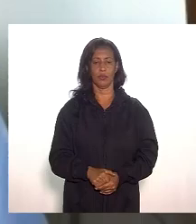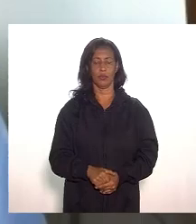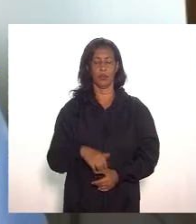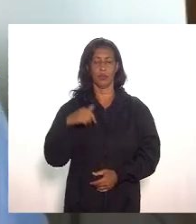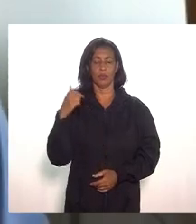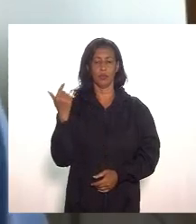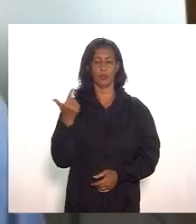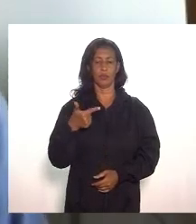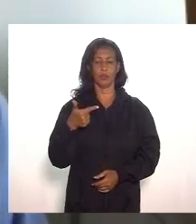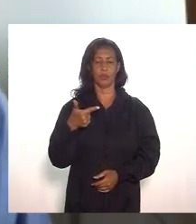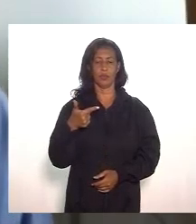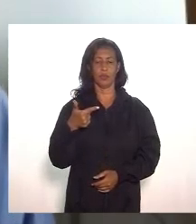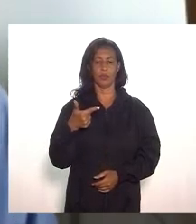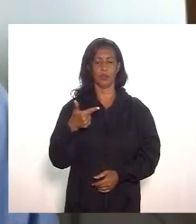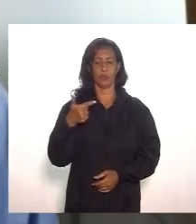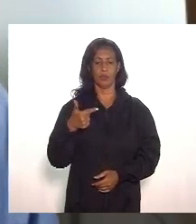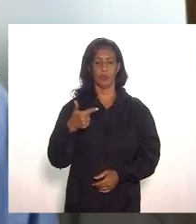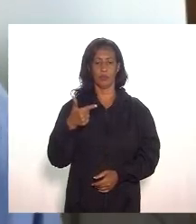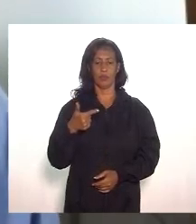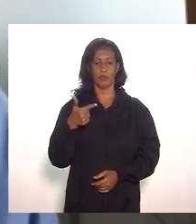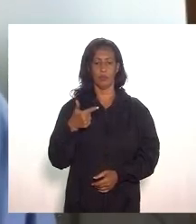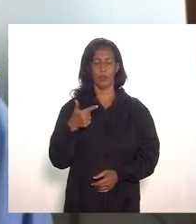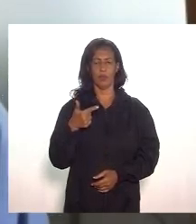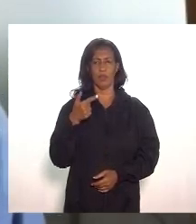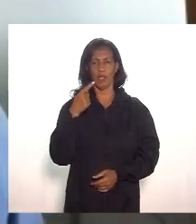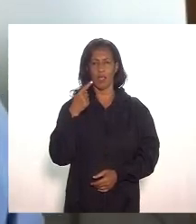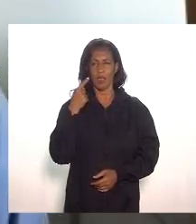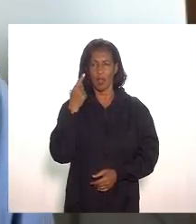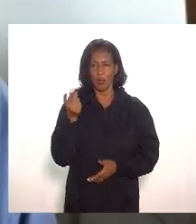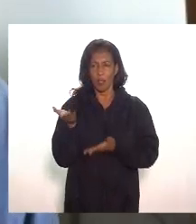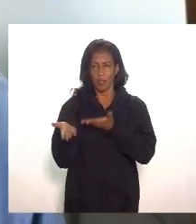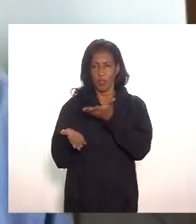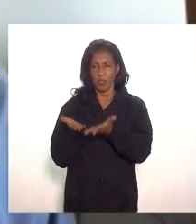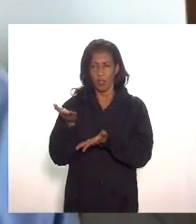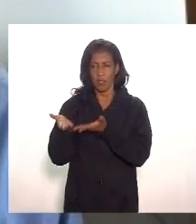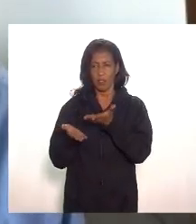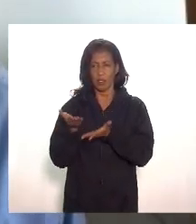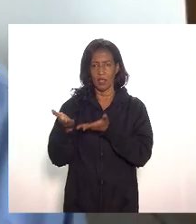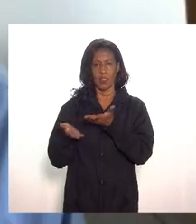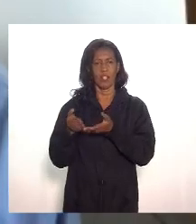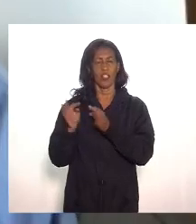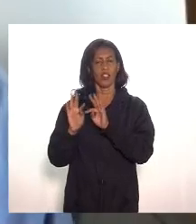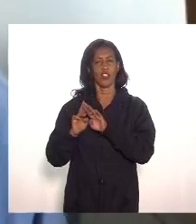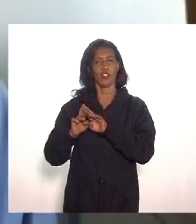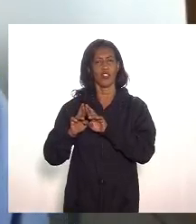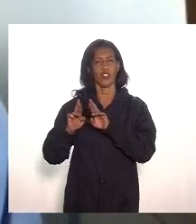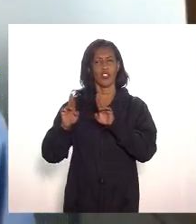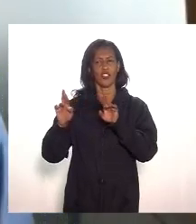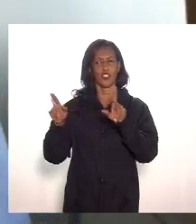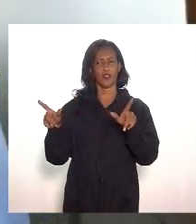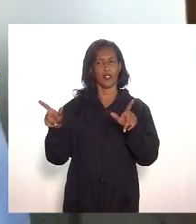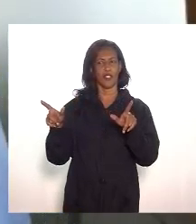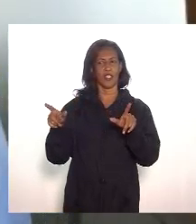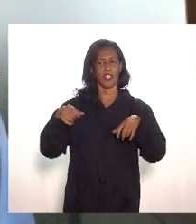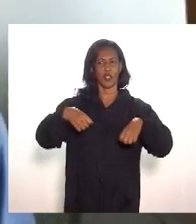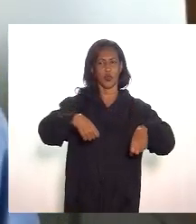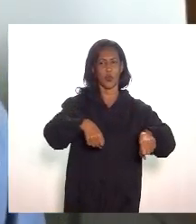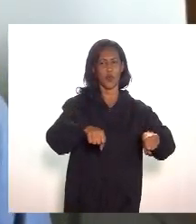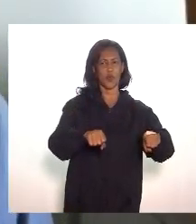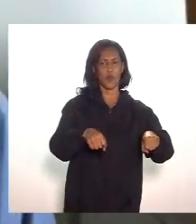2. Ao prever tratamento diferenciado para motocicletas, motonetas